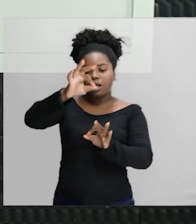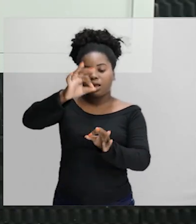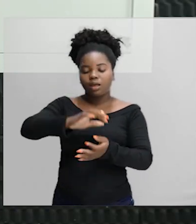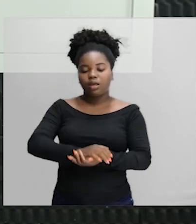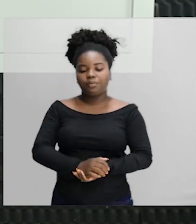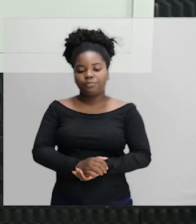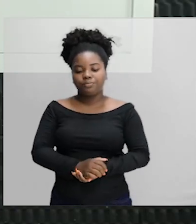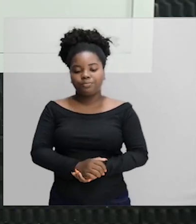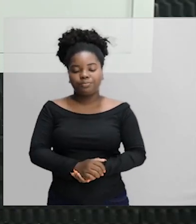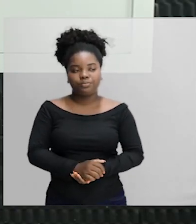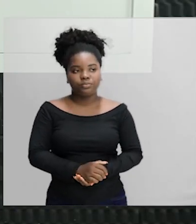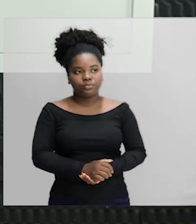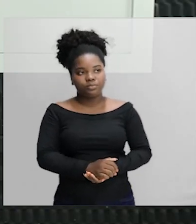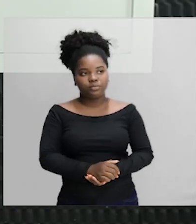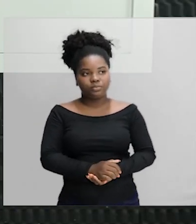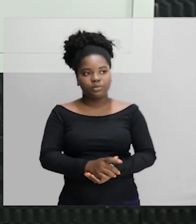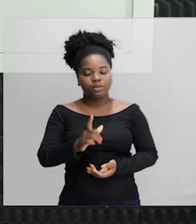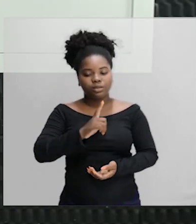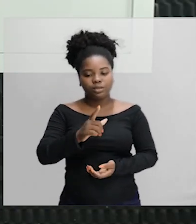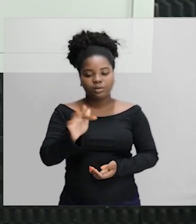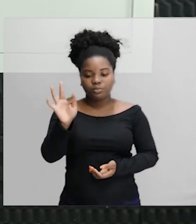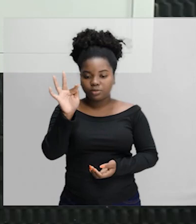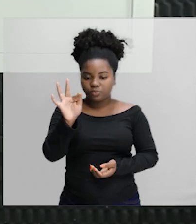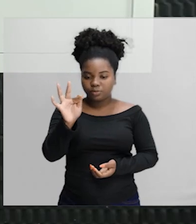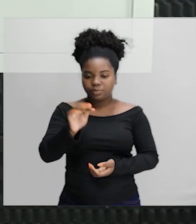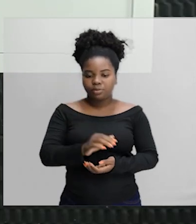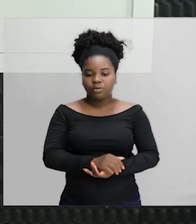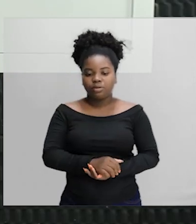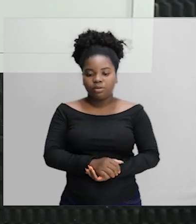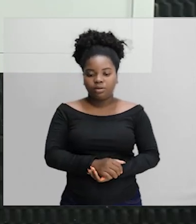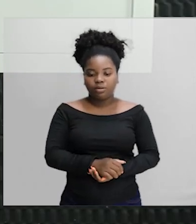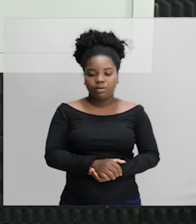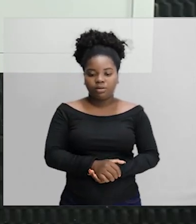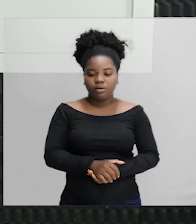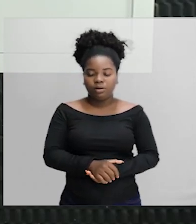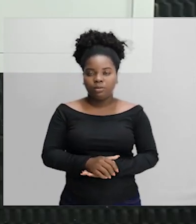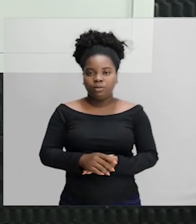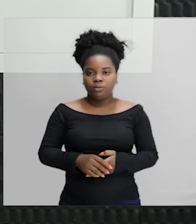cima a nossa força magnética.